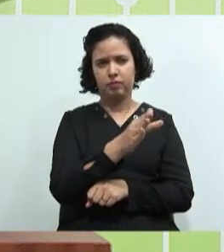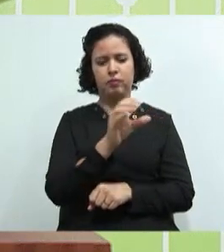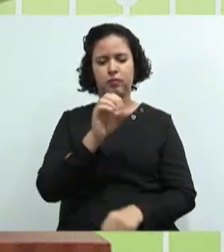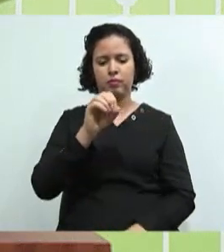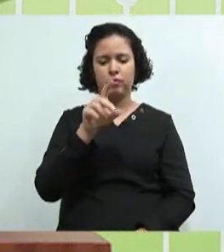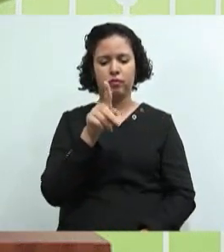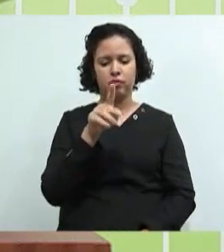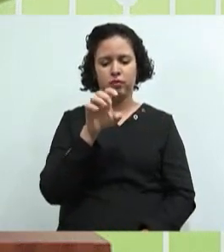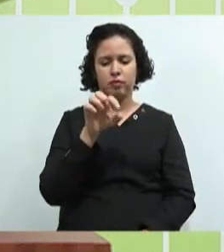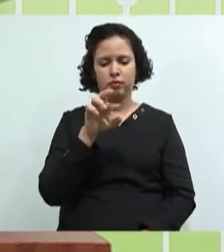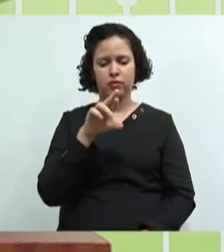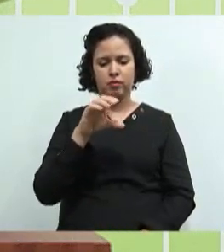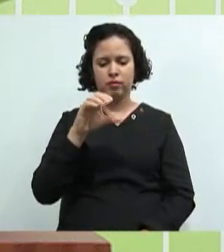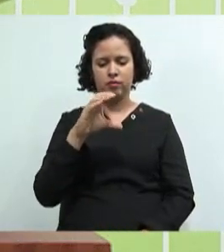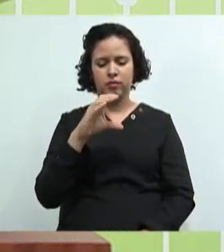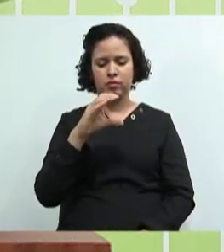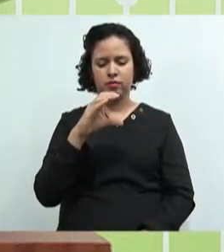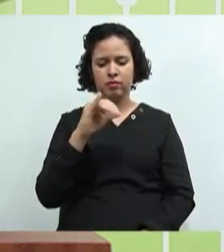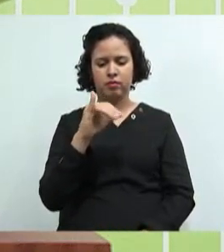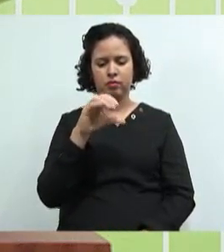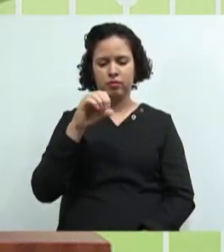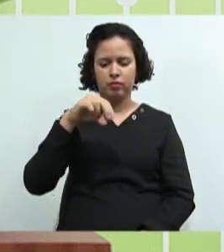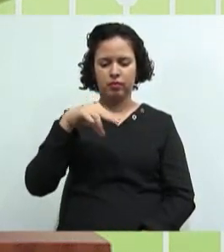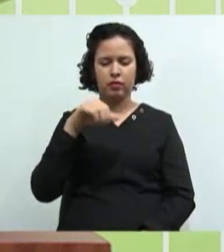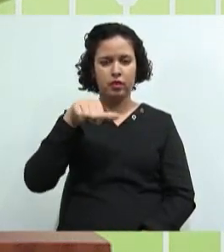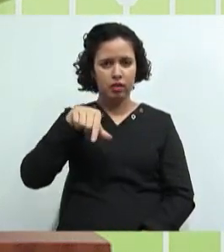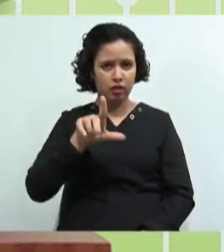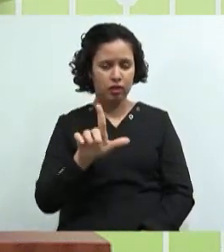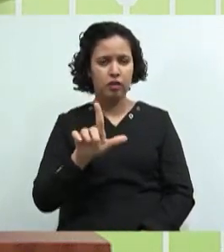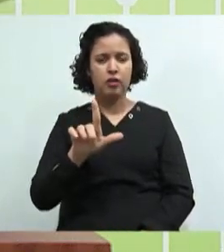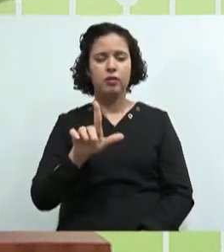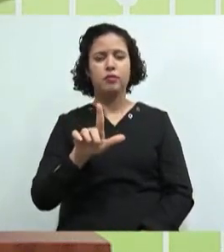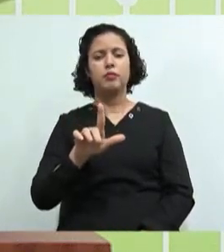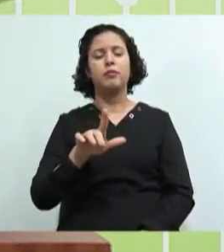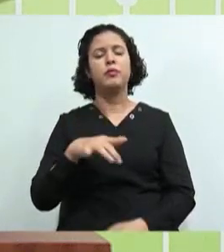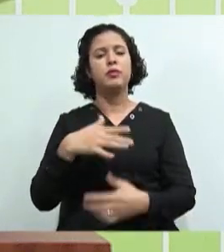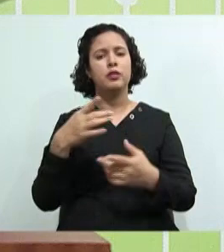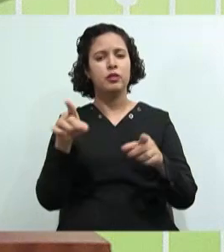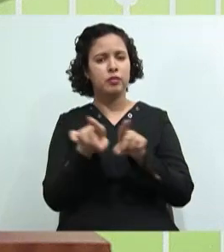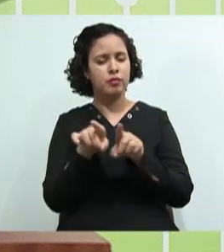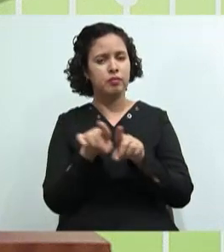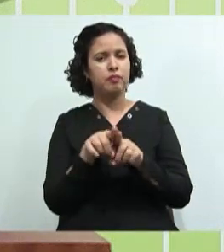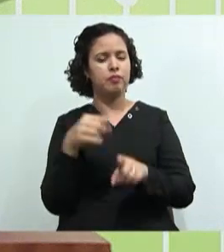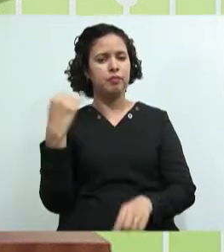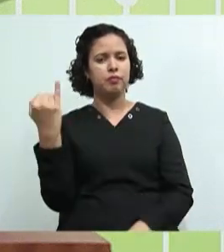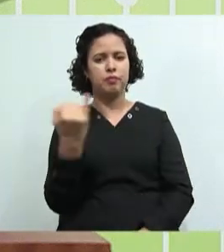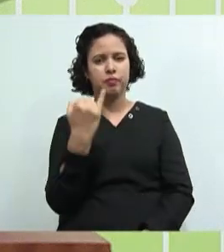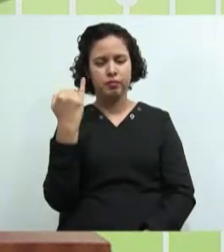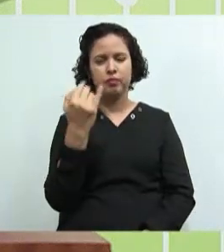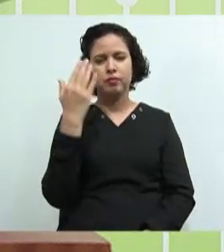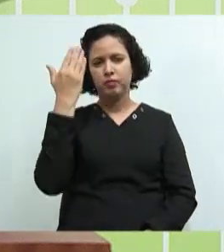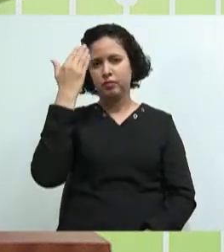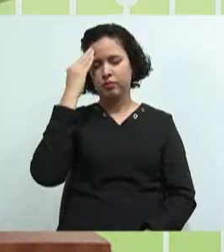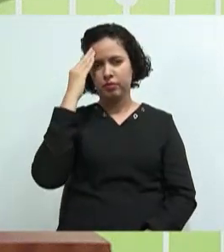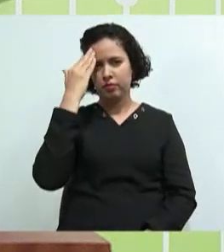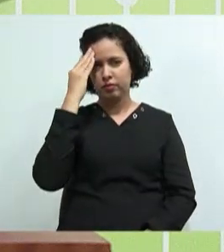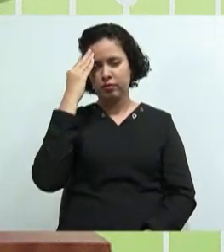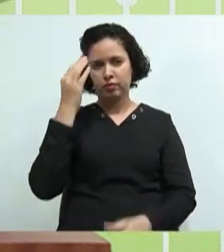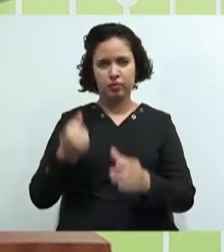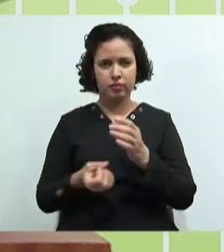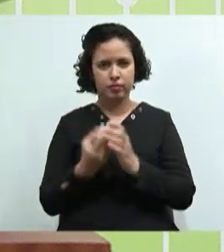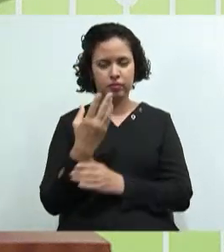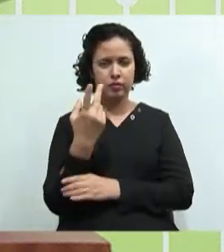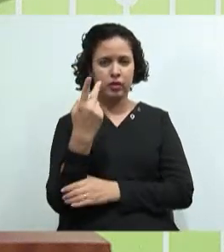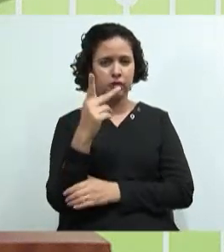a visão e os valores da organização são peças fundamentais para você entender, para você montar a sua